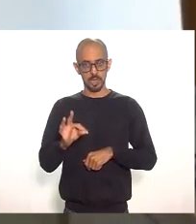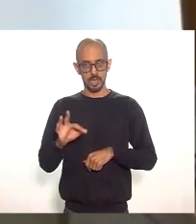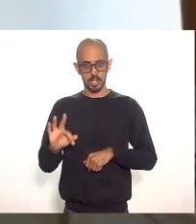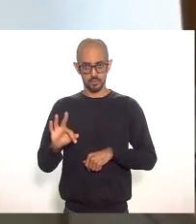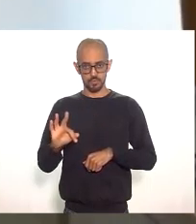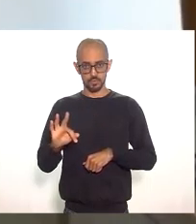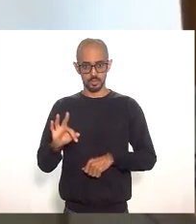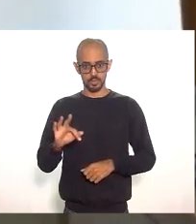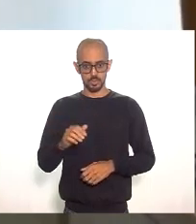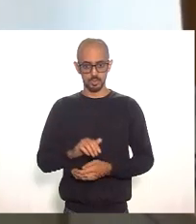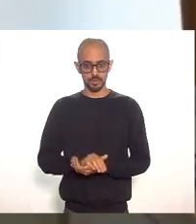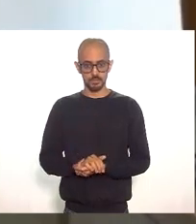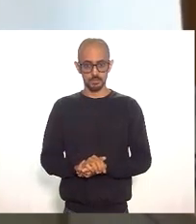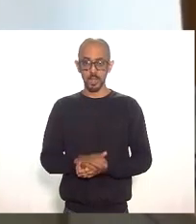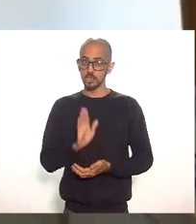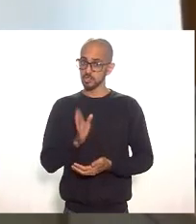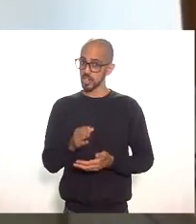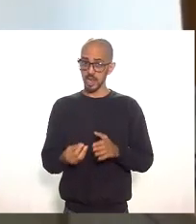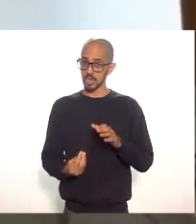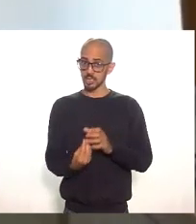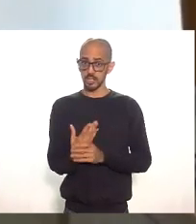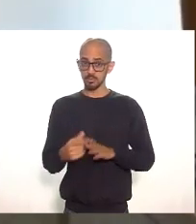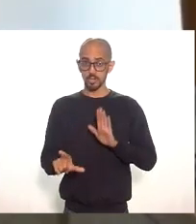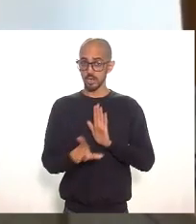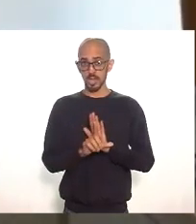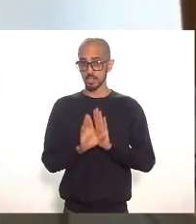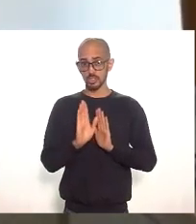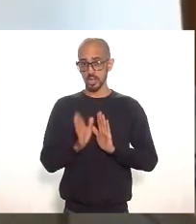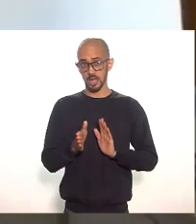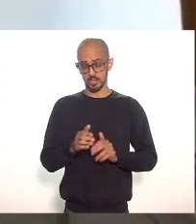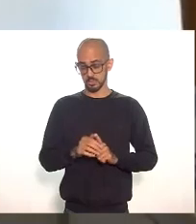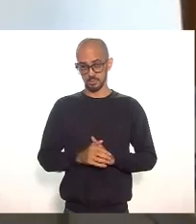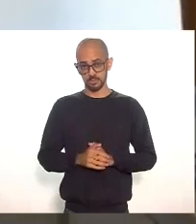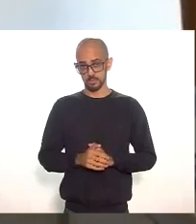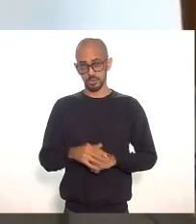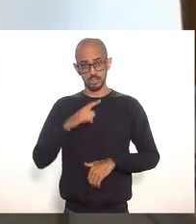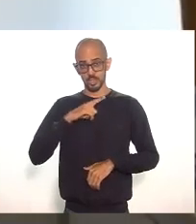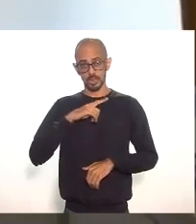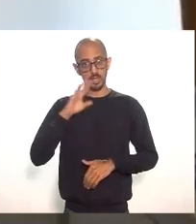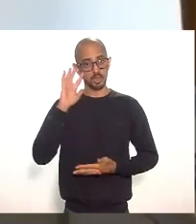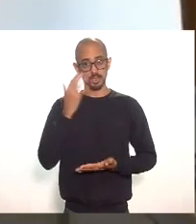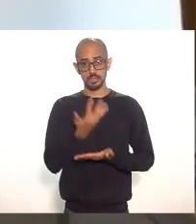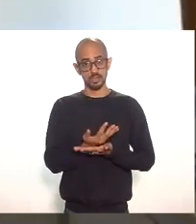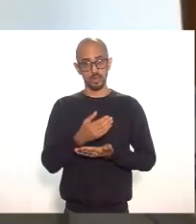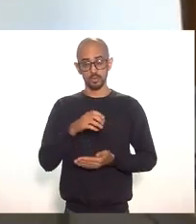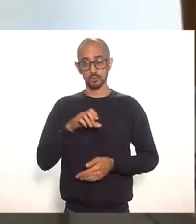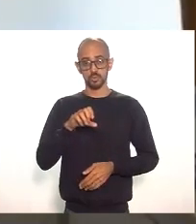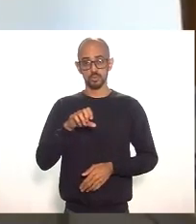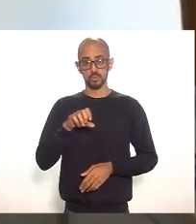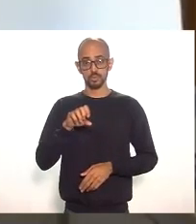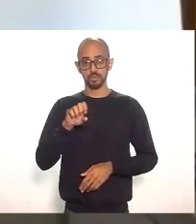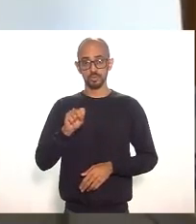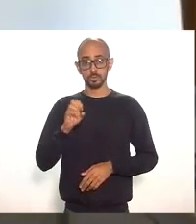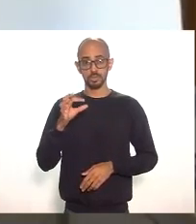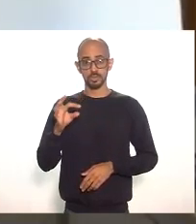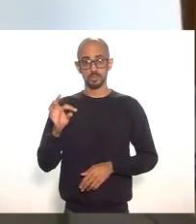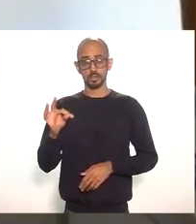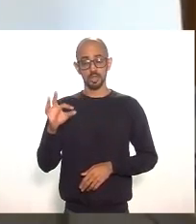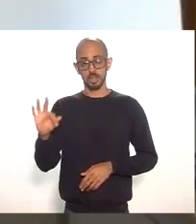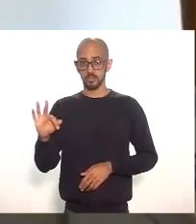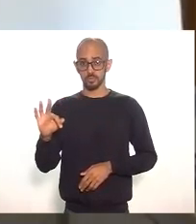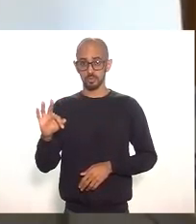nós já legislamos sobre isso. Virou lei, e é a decisão do Supremo. Se uma lei diz que